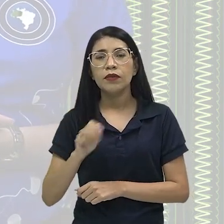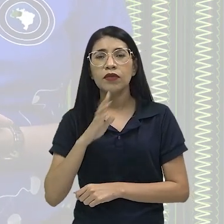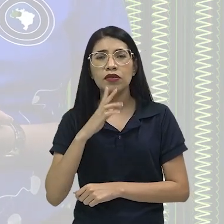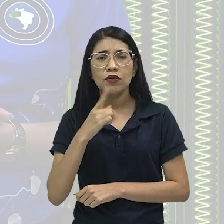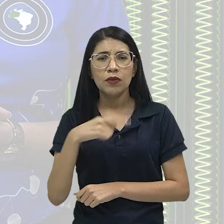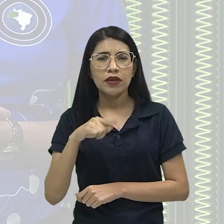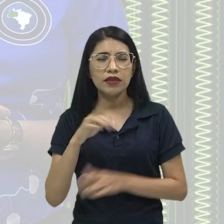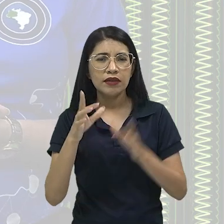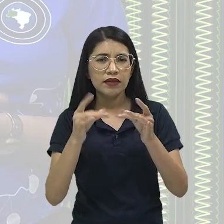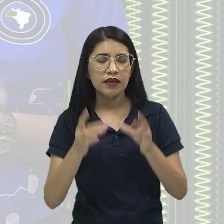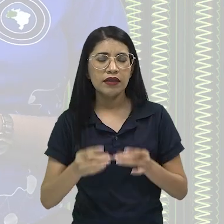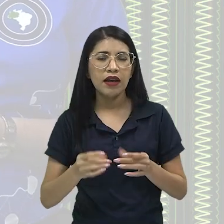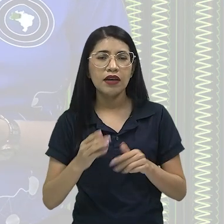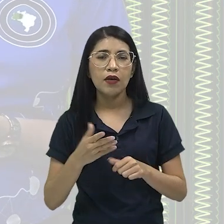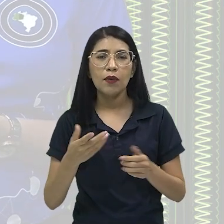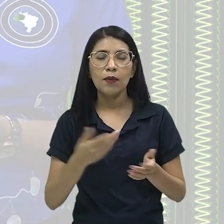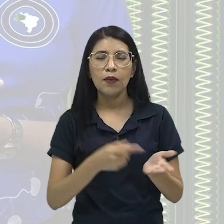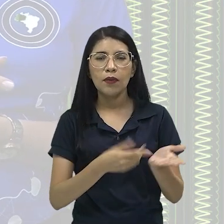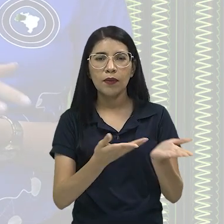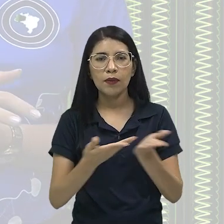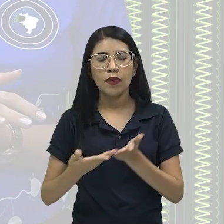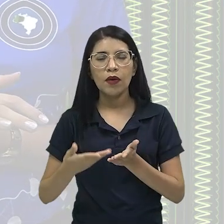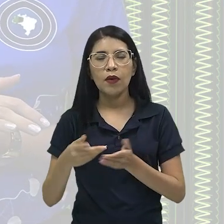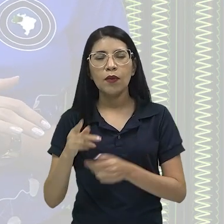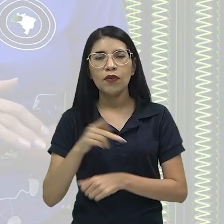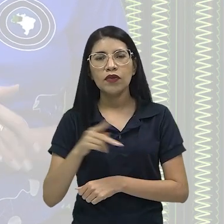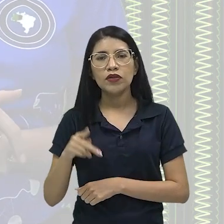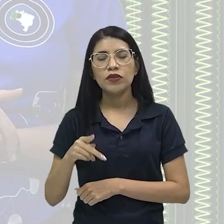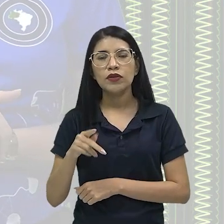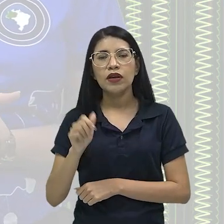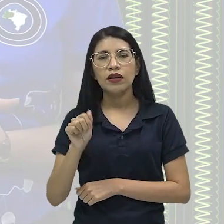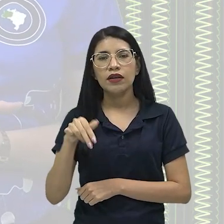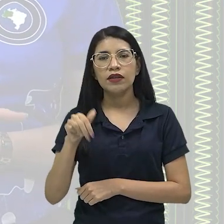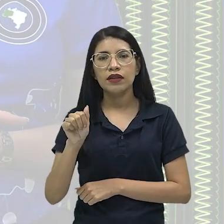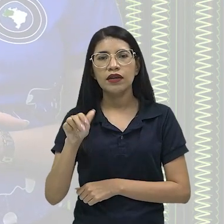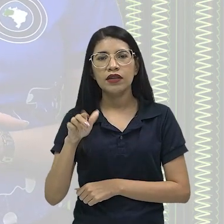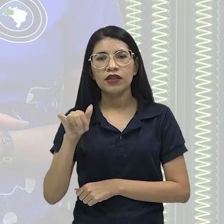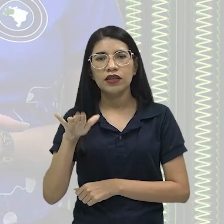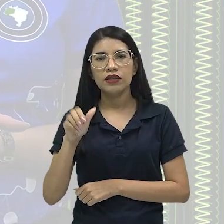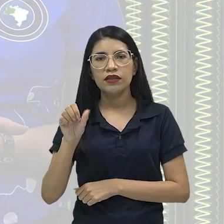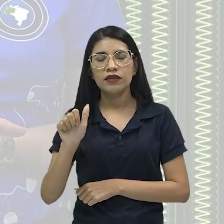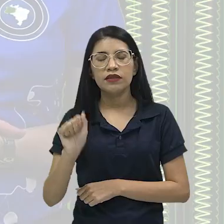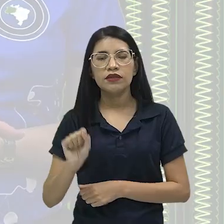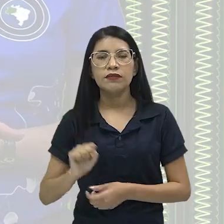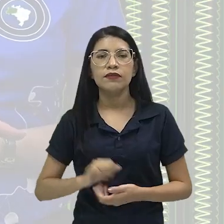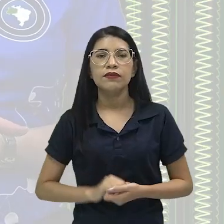aqui a participação do nosso professor de História, professor Ananias.